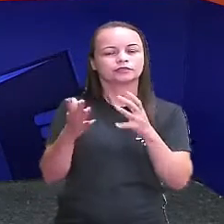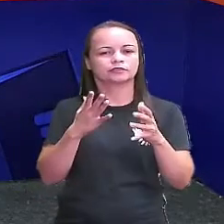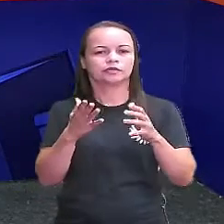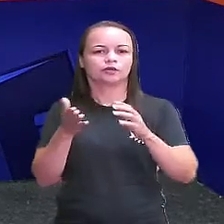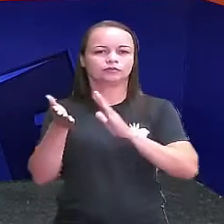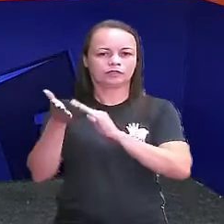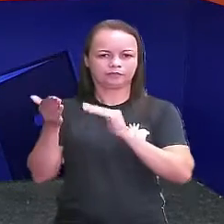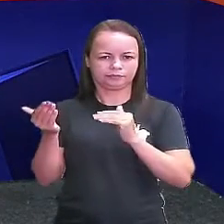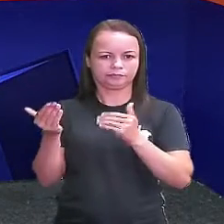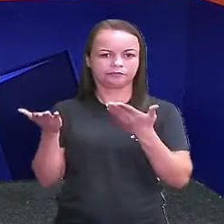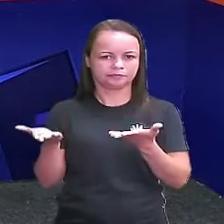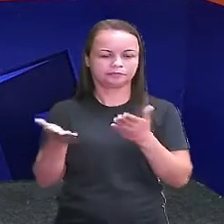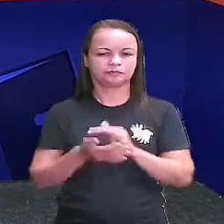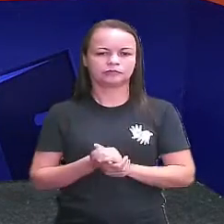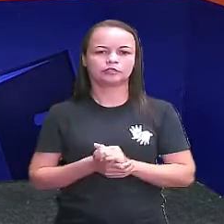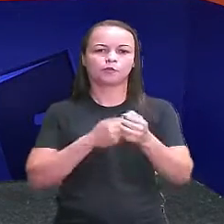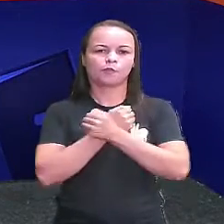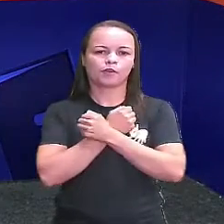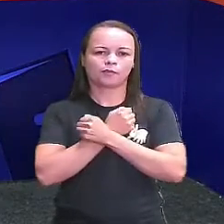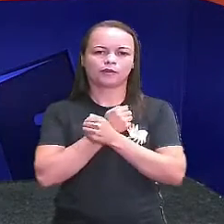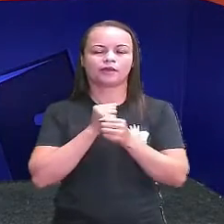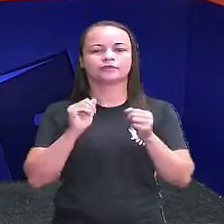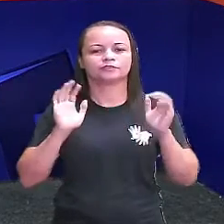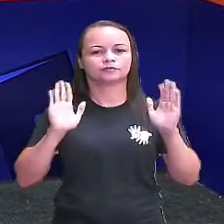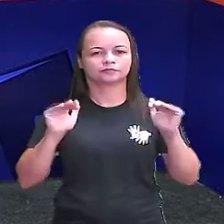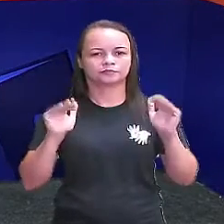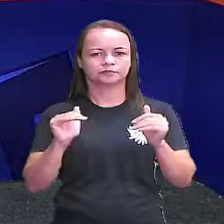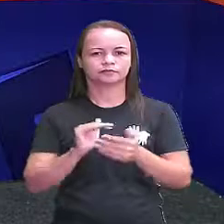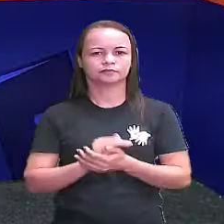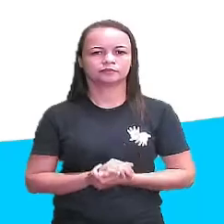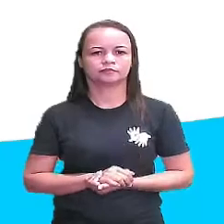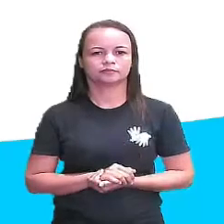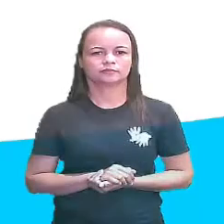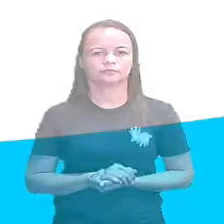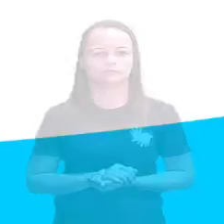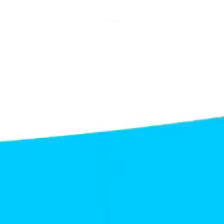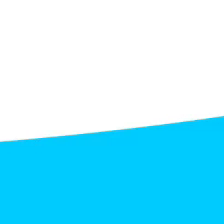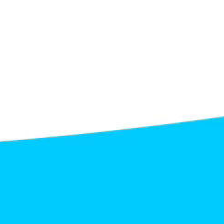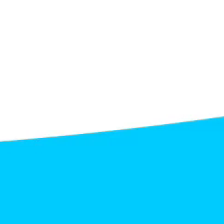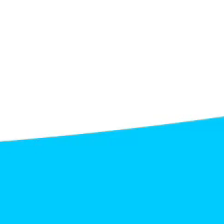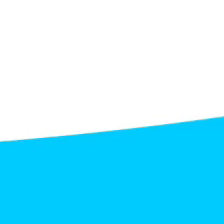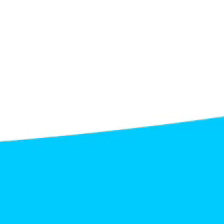língua estrangeira, tá bom? Um abraço e até a próxima!